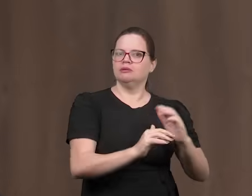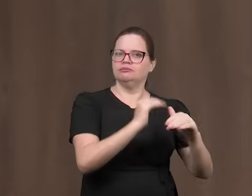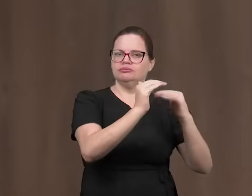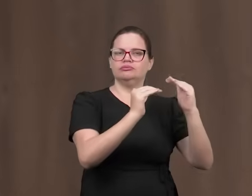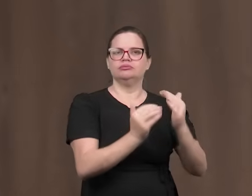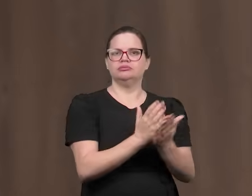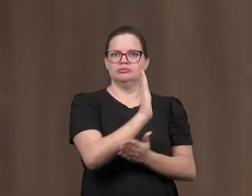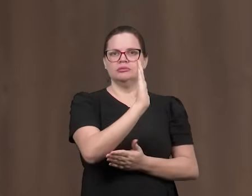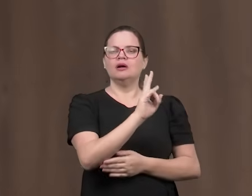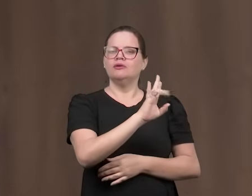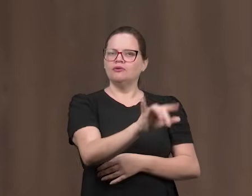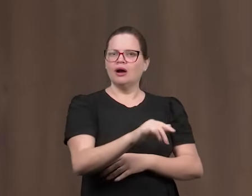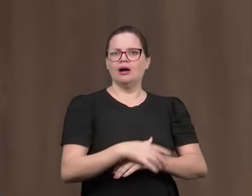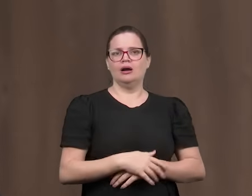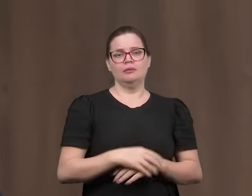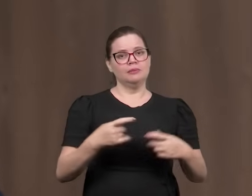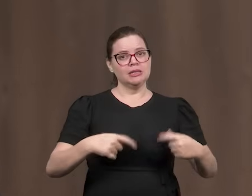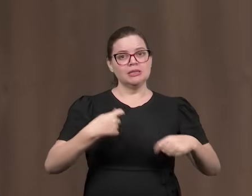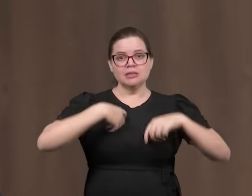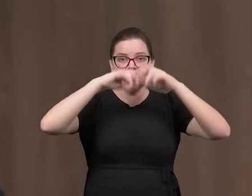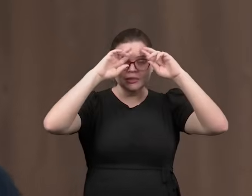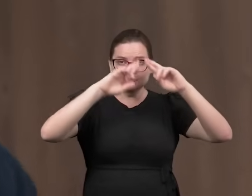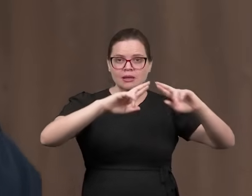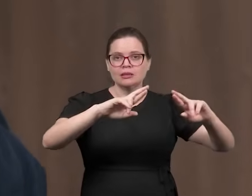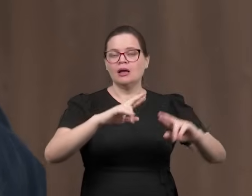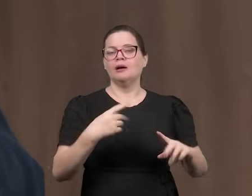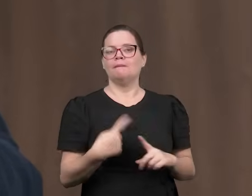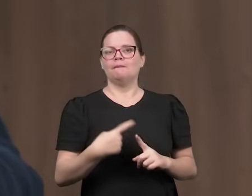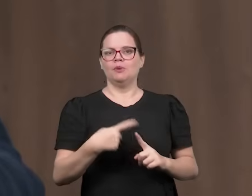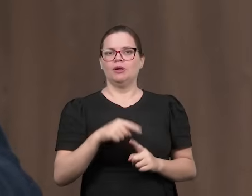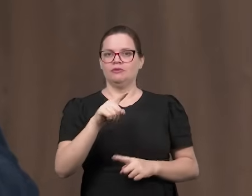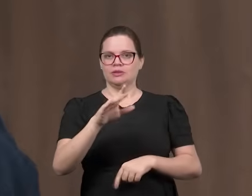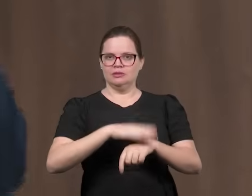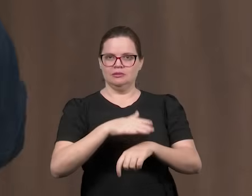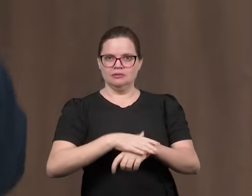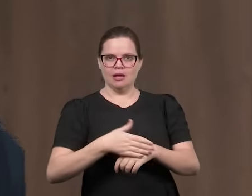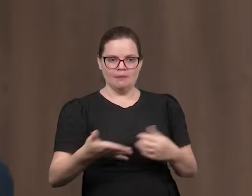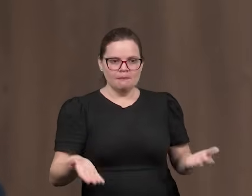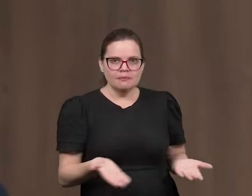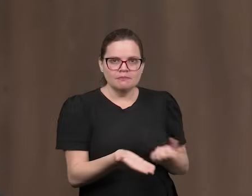acho que respeitar isso é fundamental, porque você dá subsídio para o